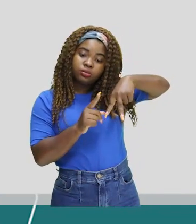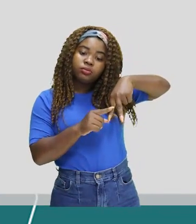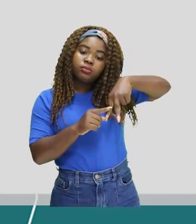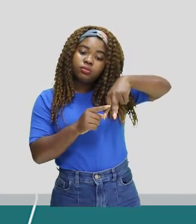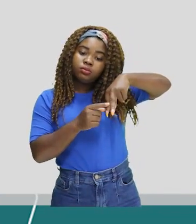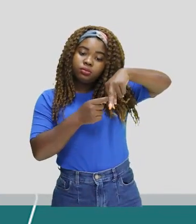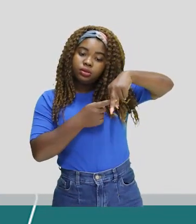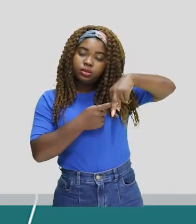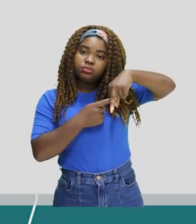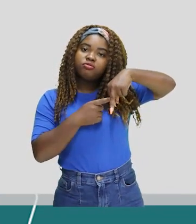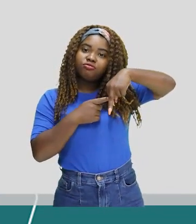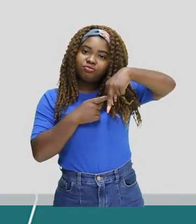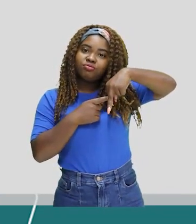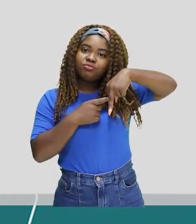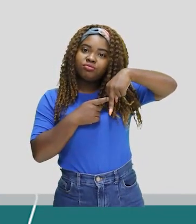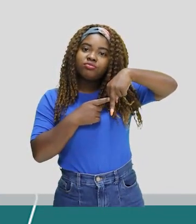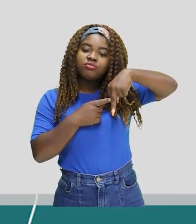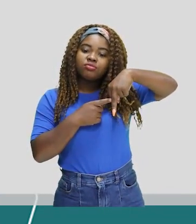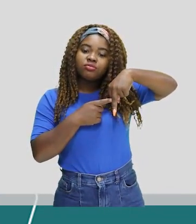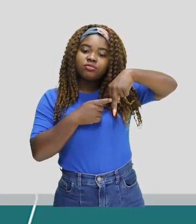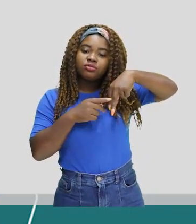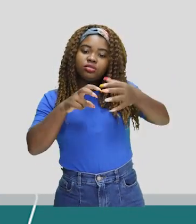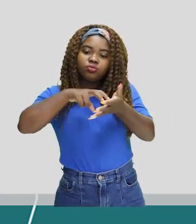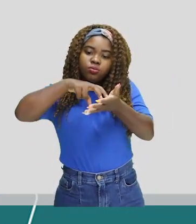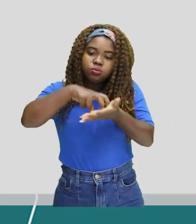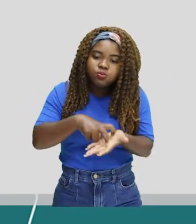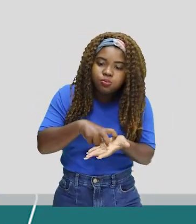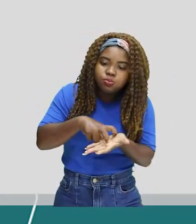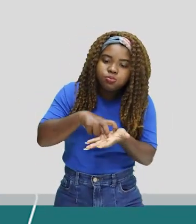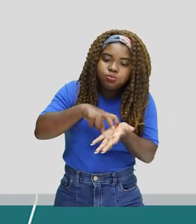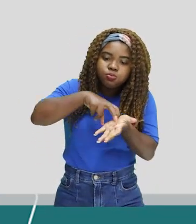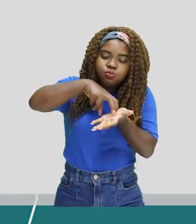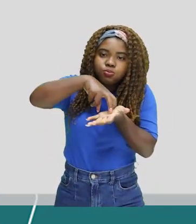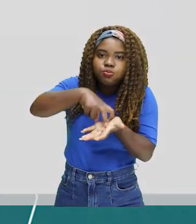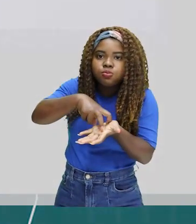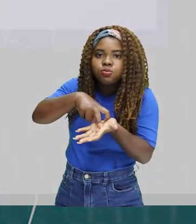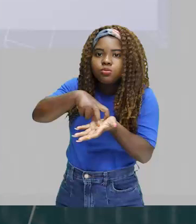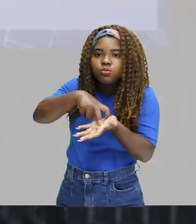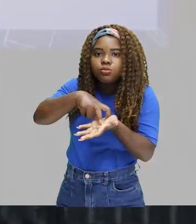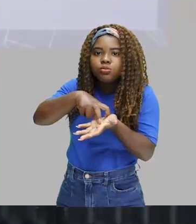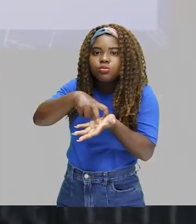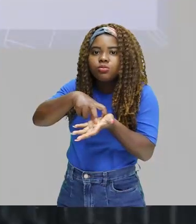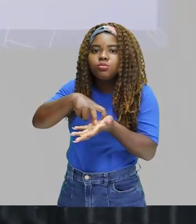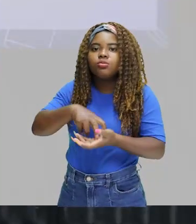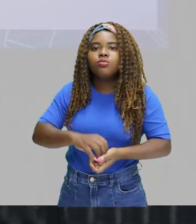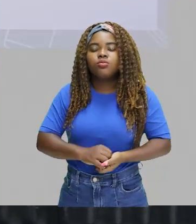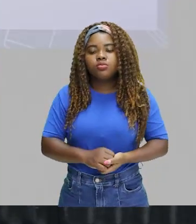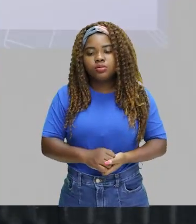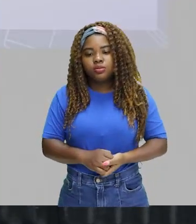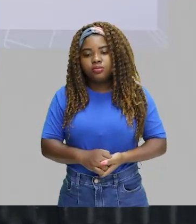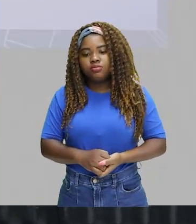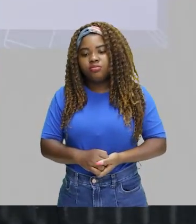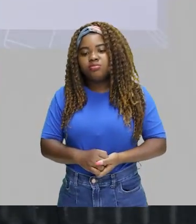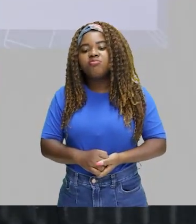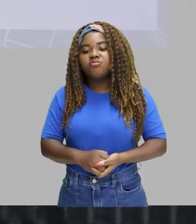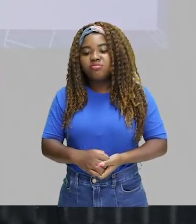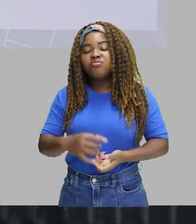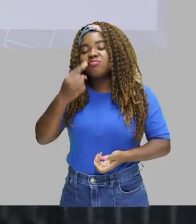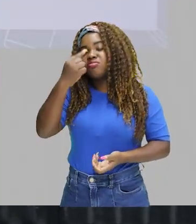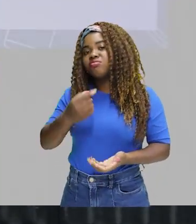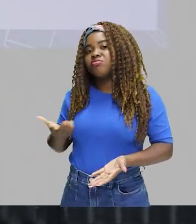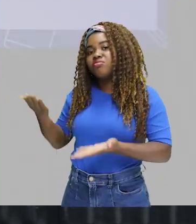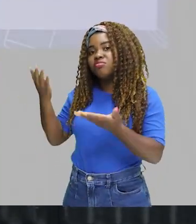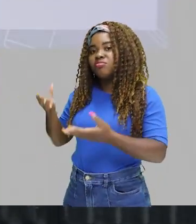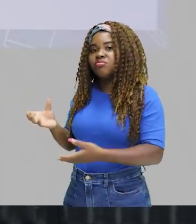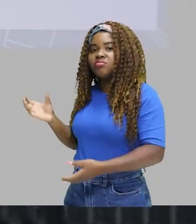e se desenvolve em uma impulsão a partir da qual ocorre o lançamento do disco em si. Tá? Que ele realizou o